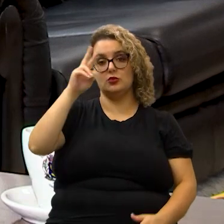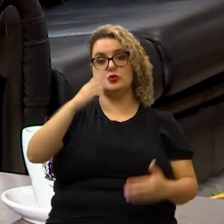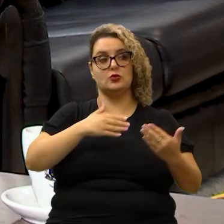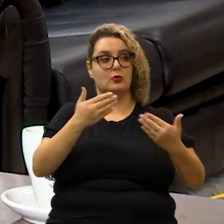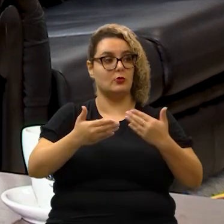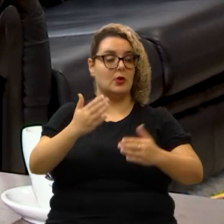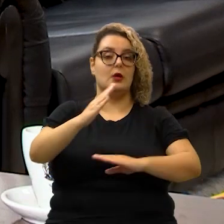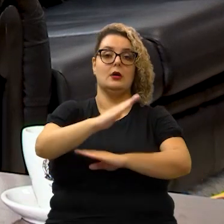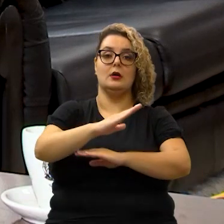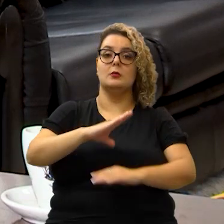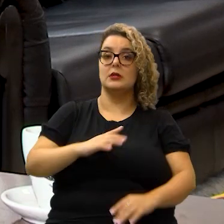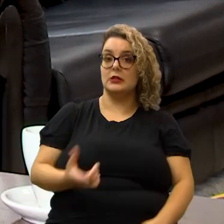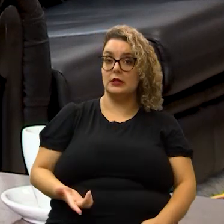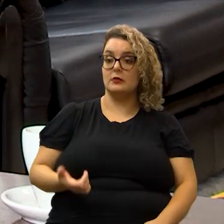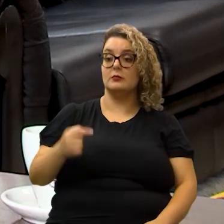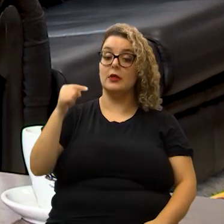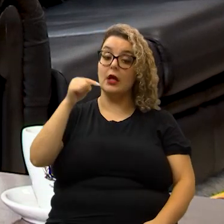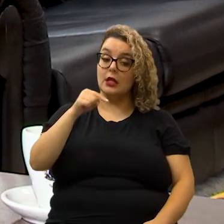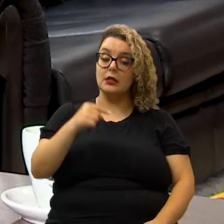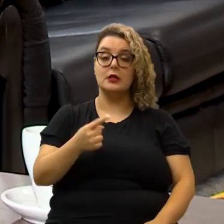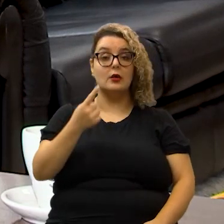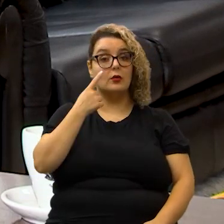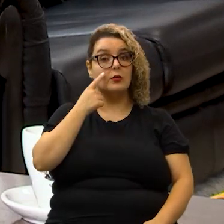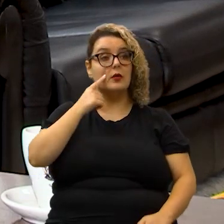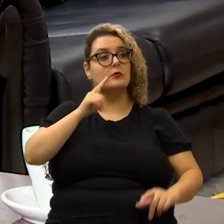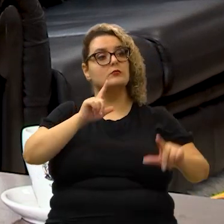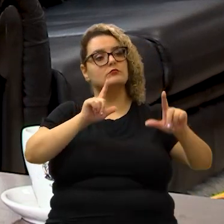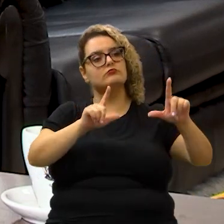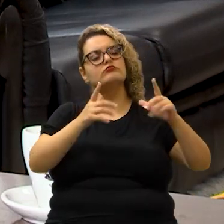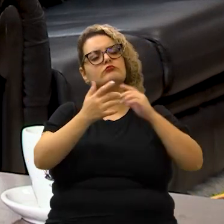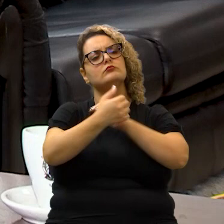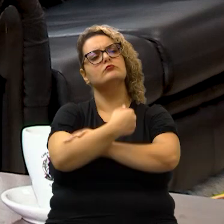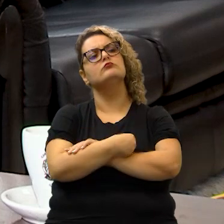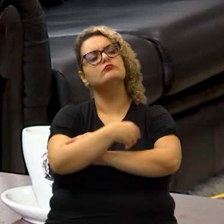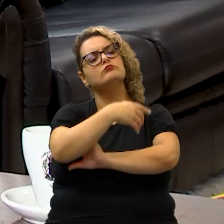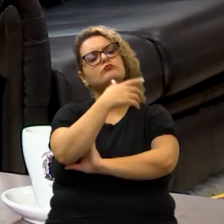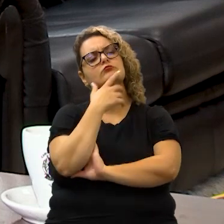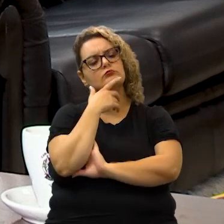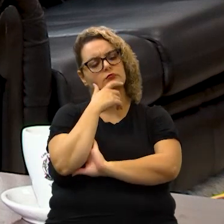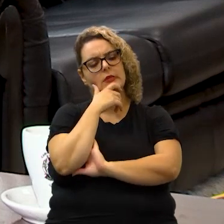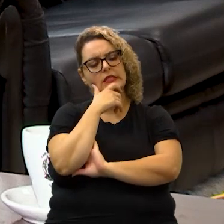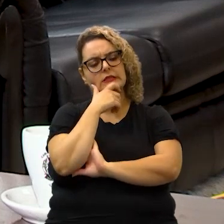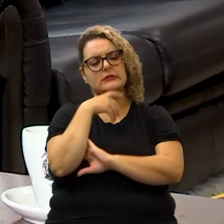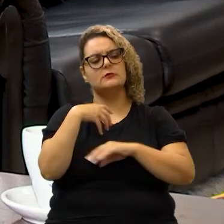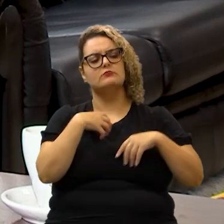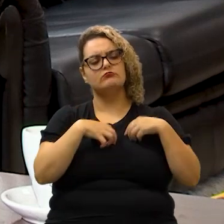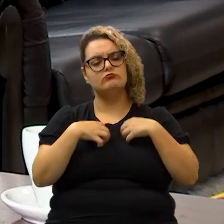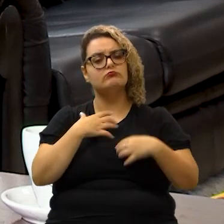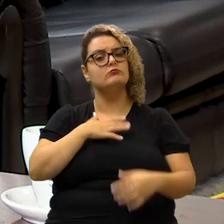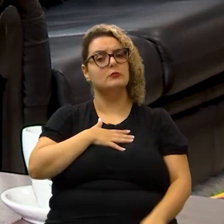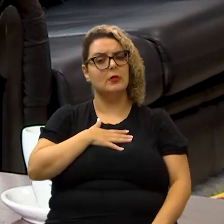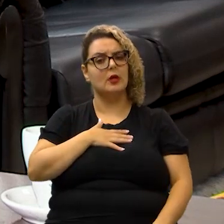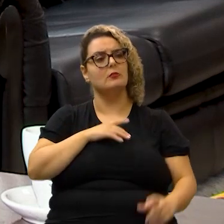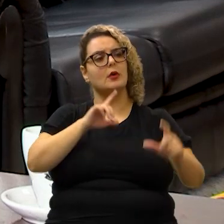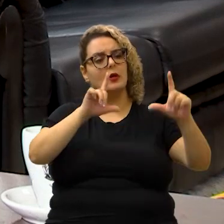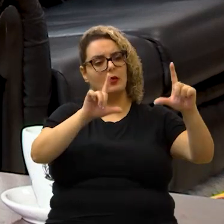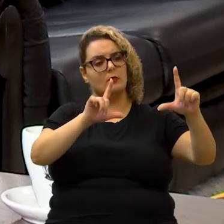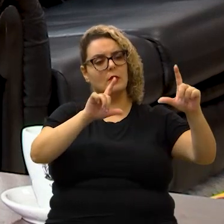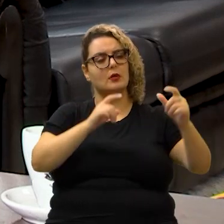nossa biblioteca, e ali eu vi um quadro que me impactou, assim, mexeu comigo. É um quadro que tem uma